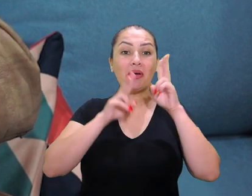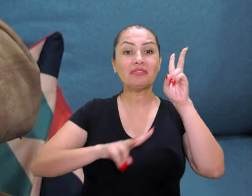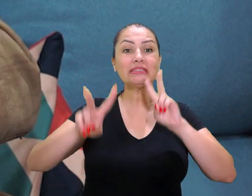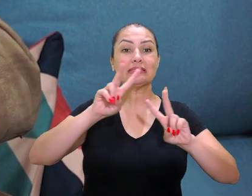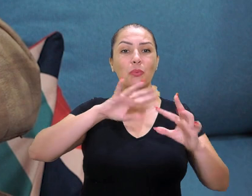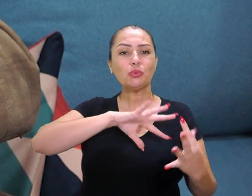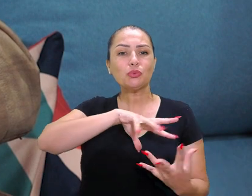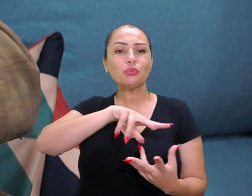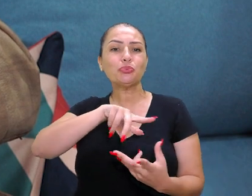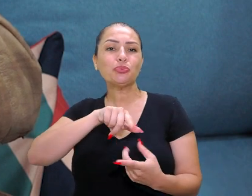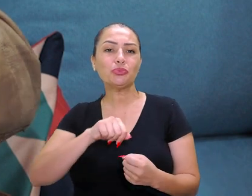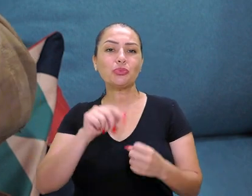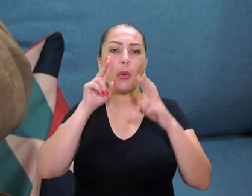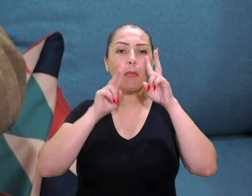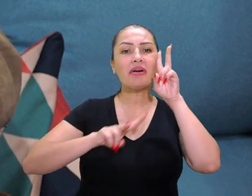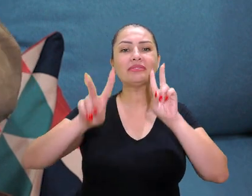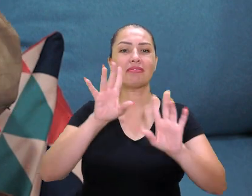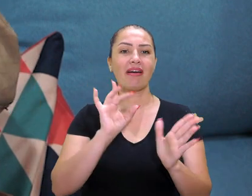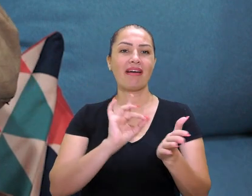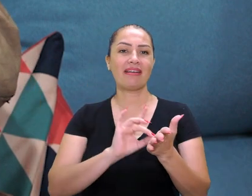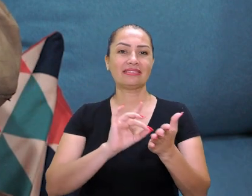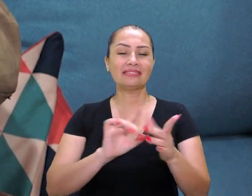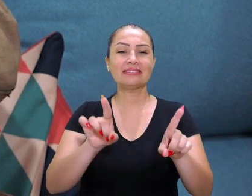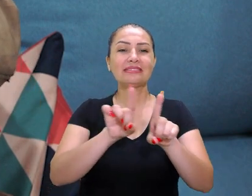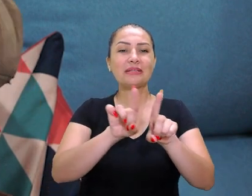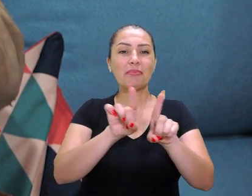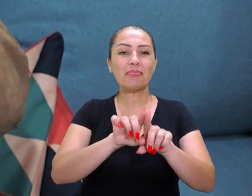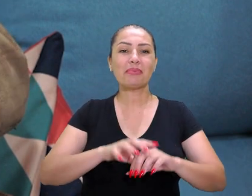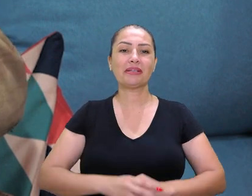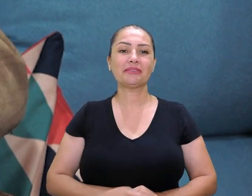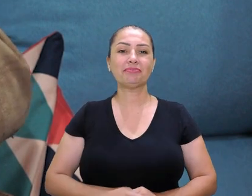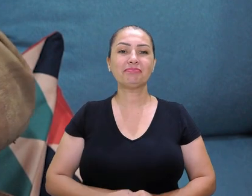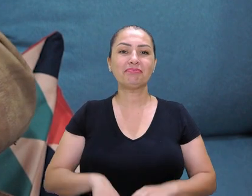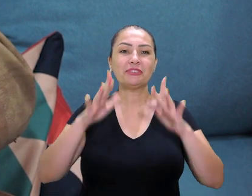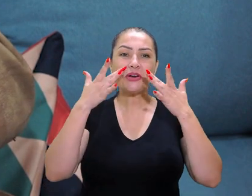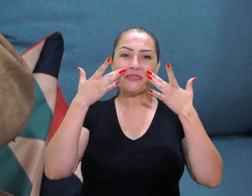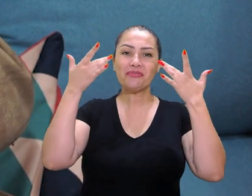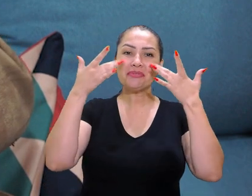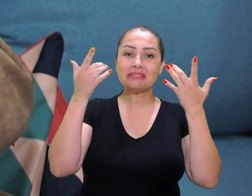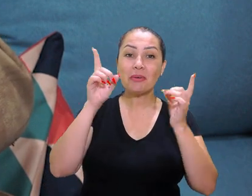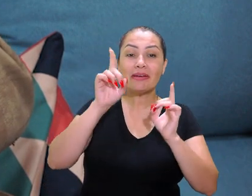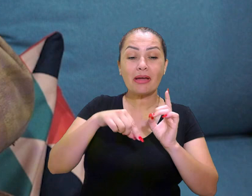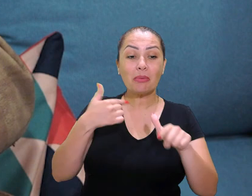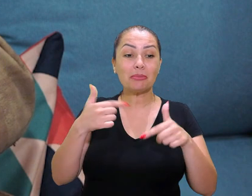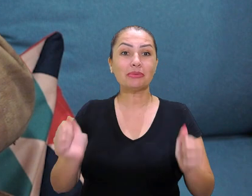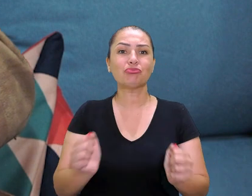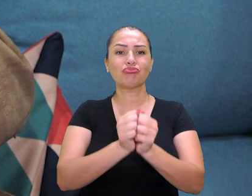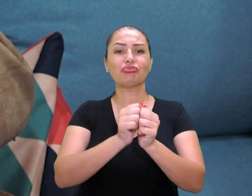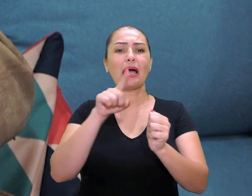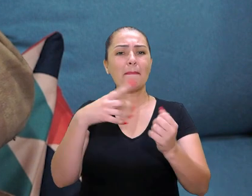questão da realidade, da ficção, que elas trabalham junto. Isso foi muito